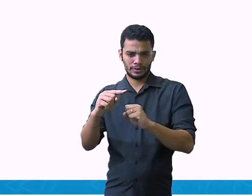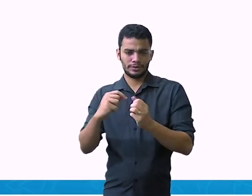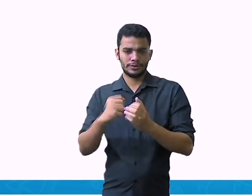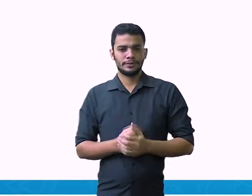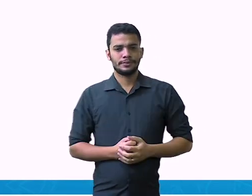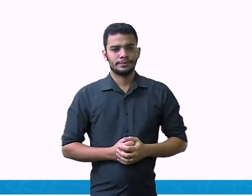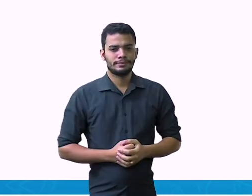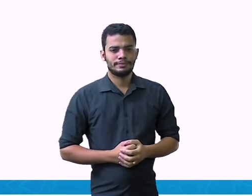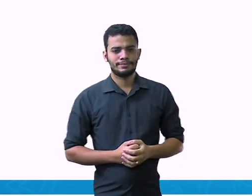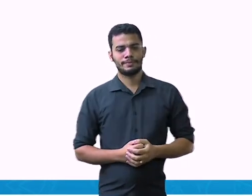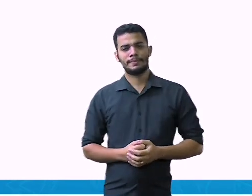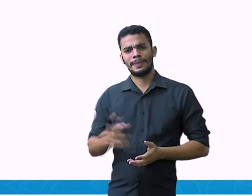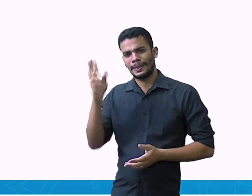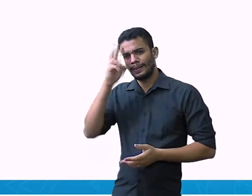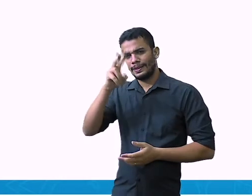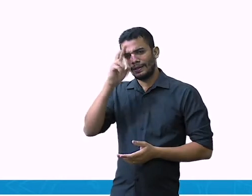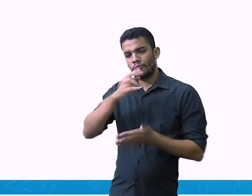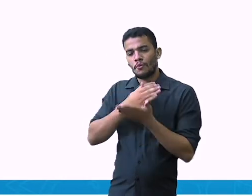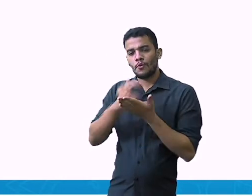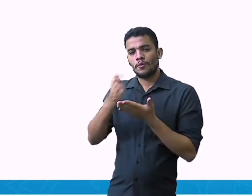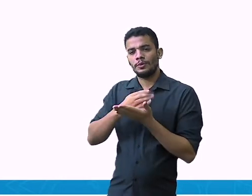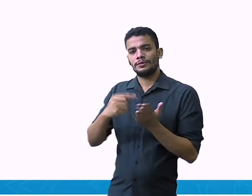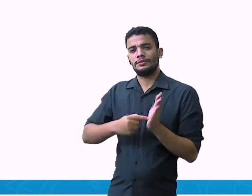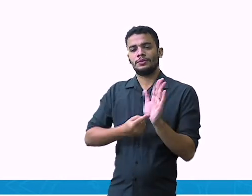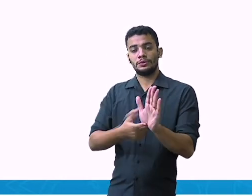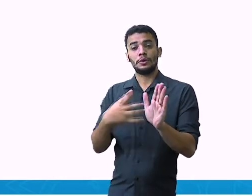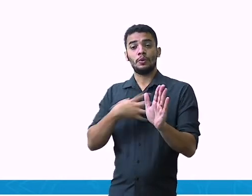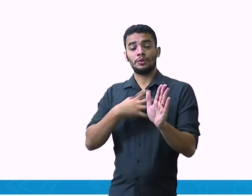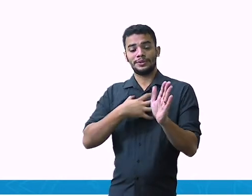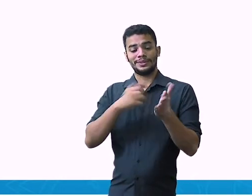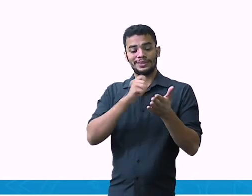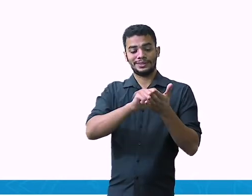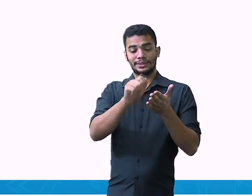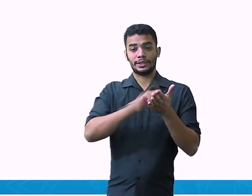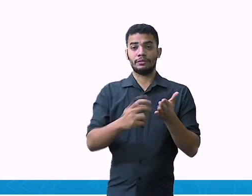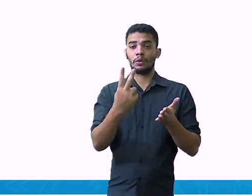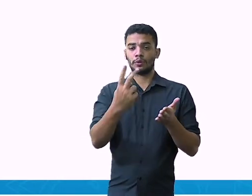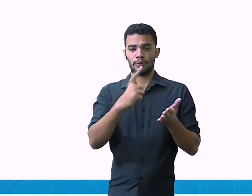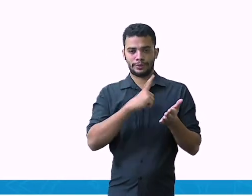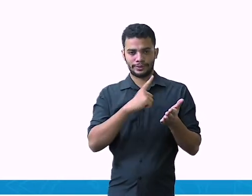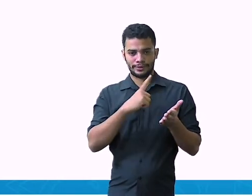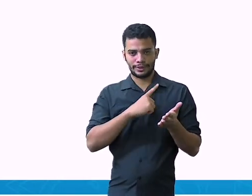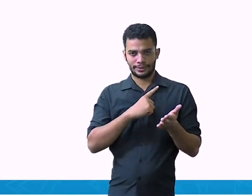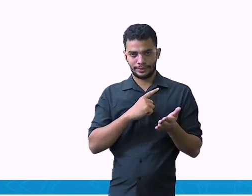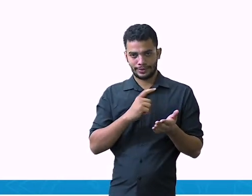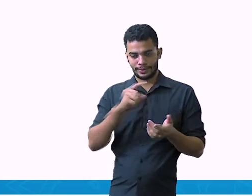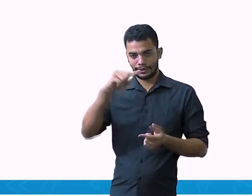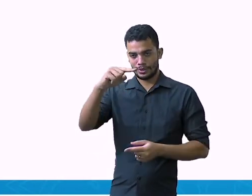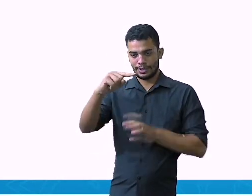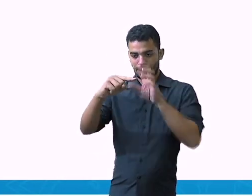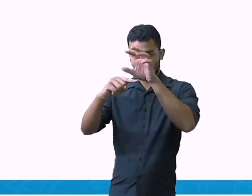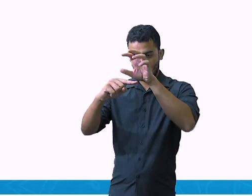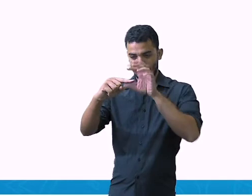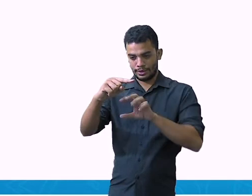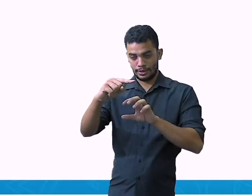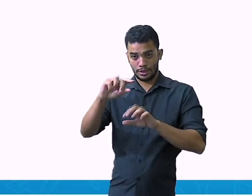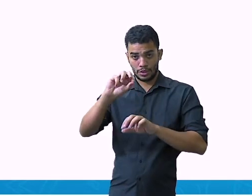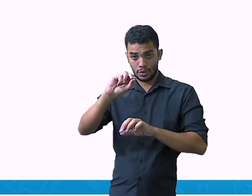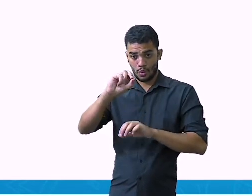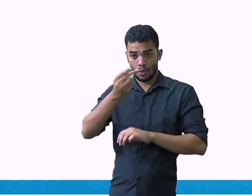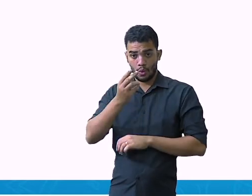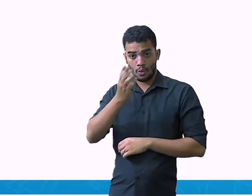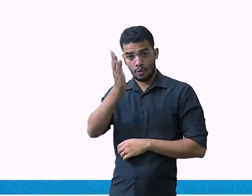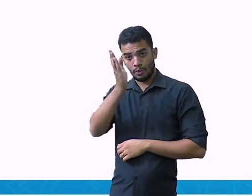sobre isso também. Quando a gente vai colocar no papel, eu posso escrever essa fração de maneira lateral, ao